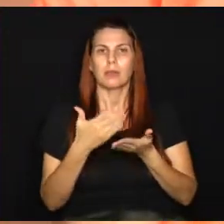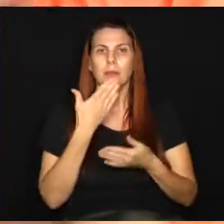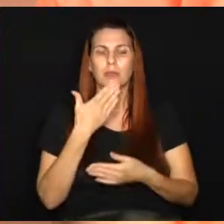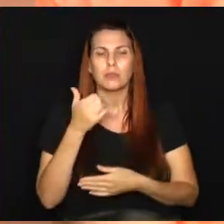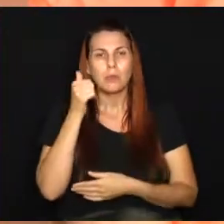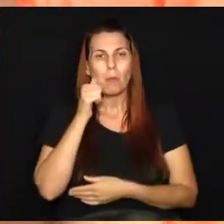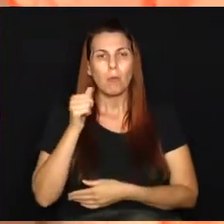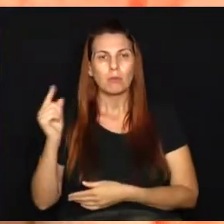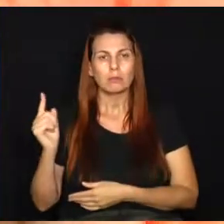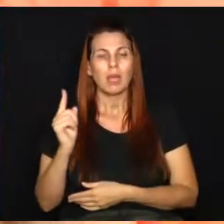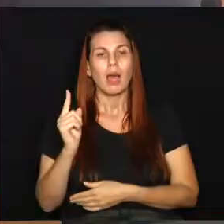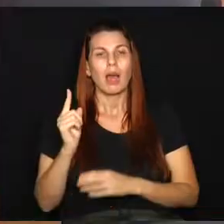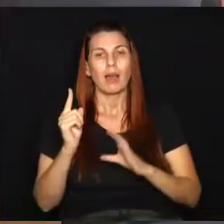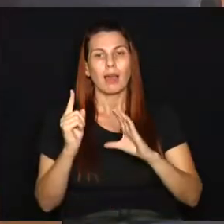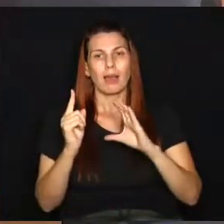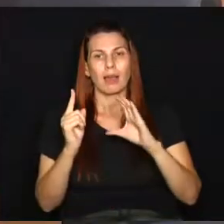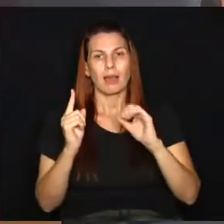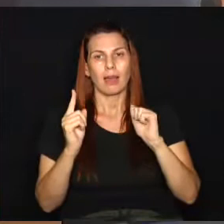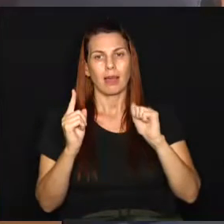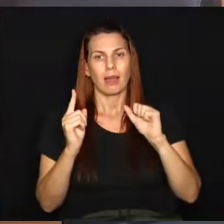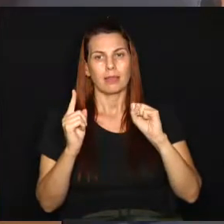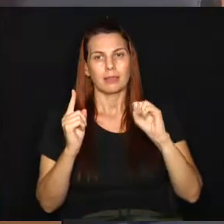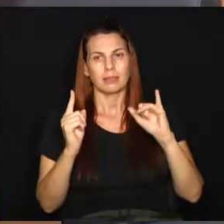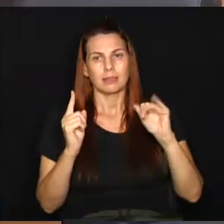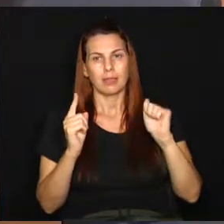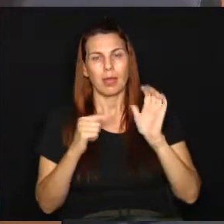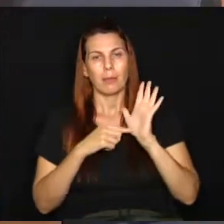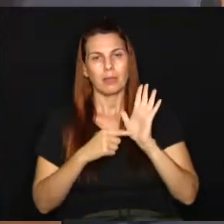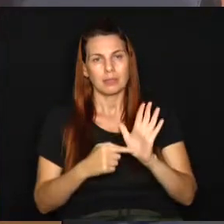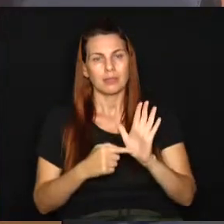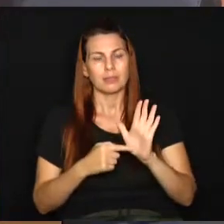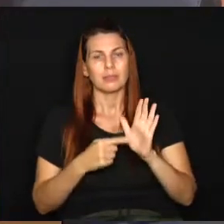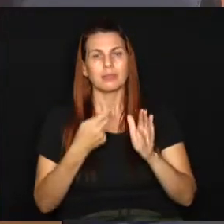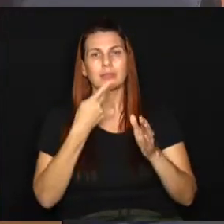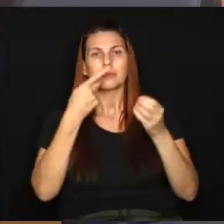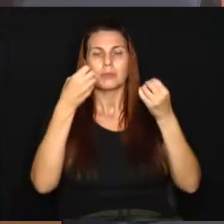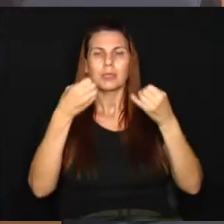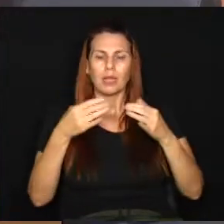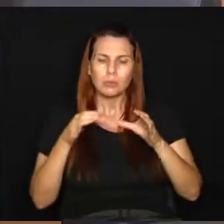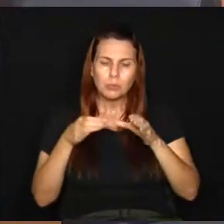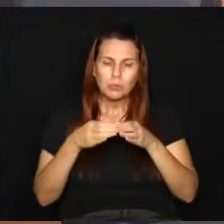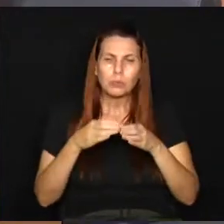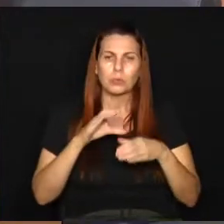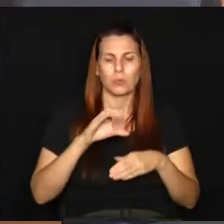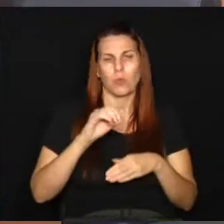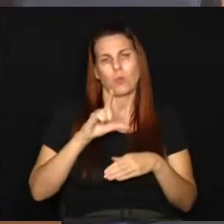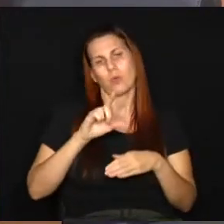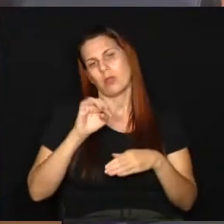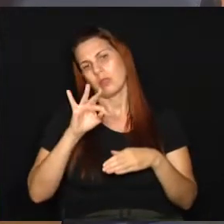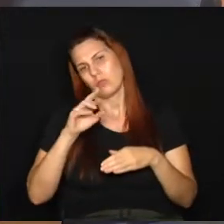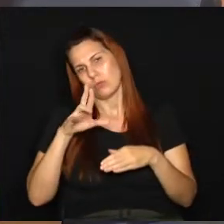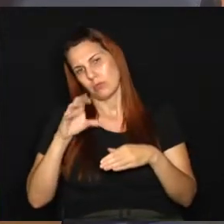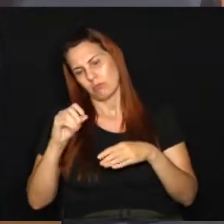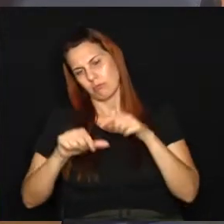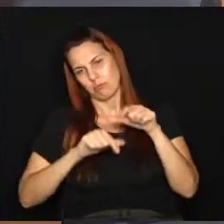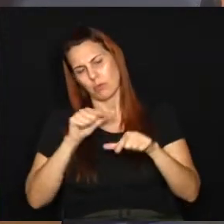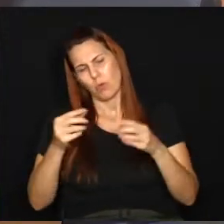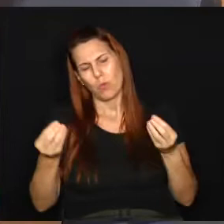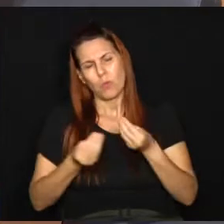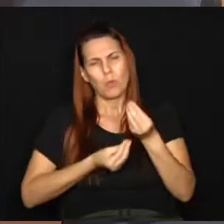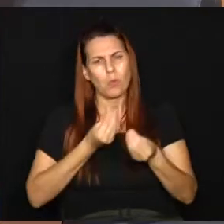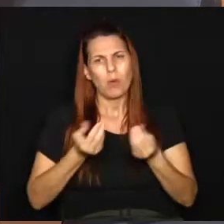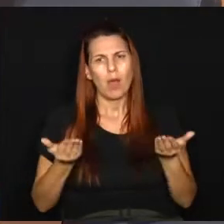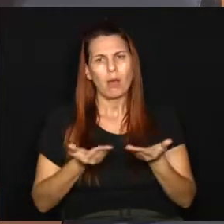se apresenta, fala do coletivo e de como você está vendo nesse momento, na atualidade, né, com